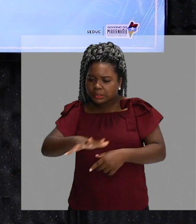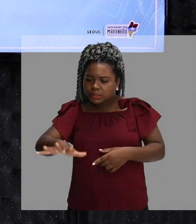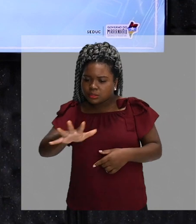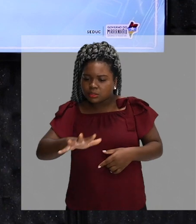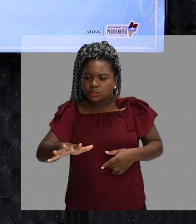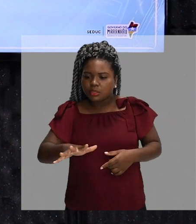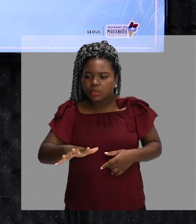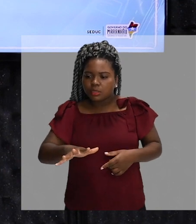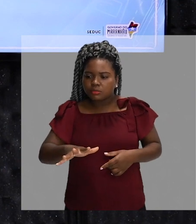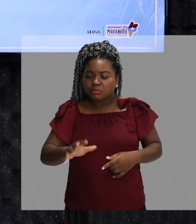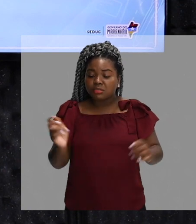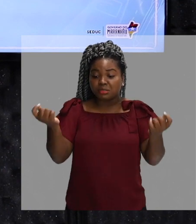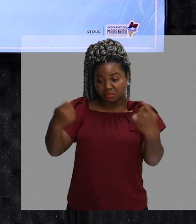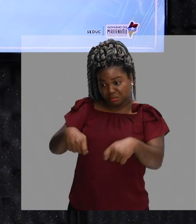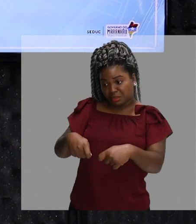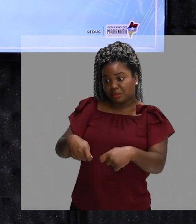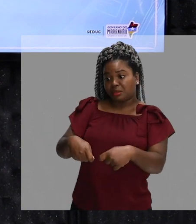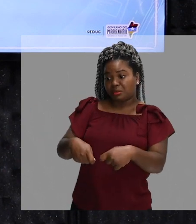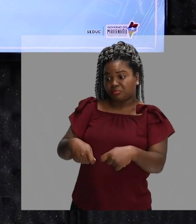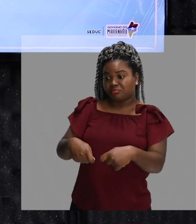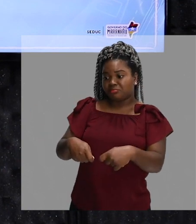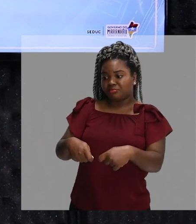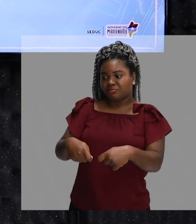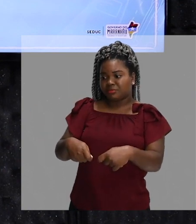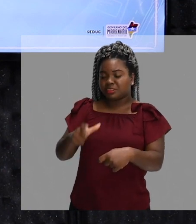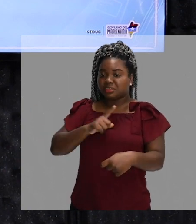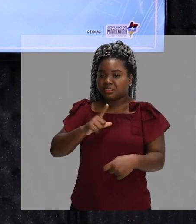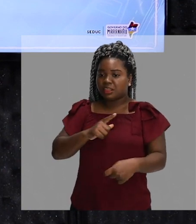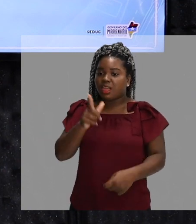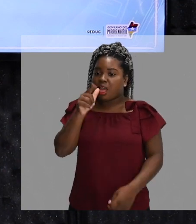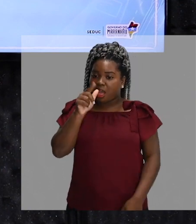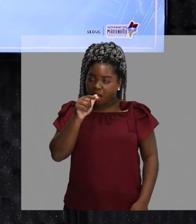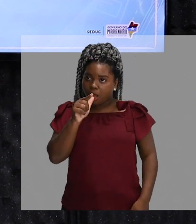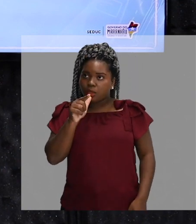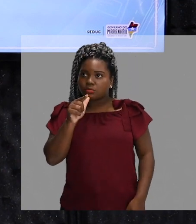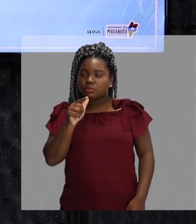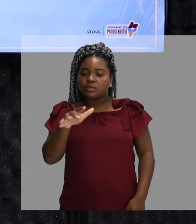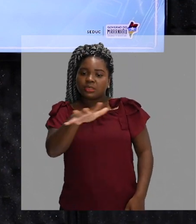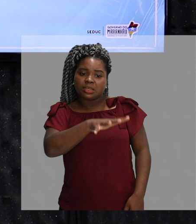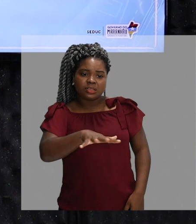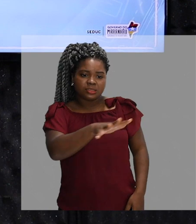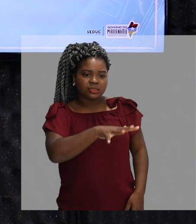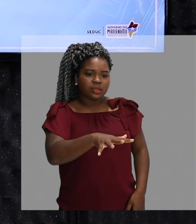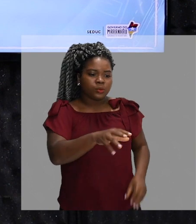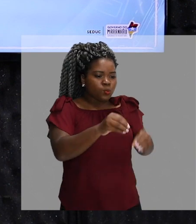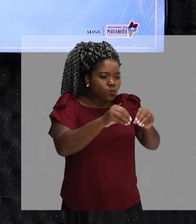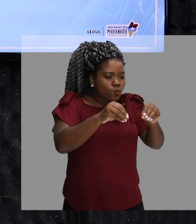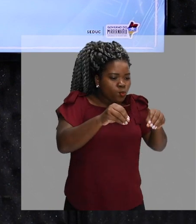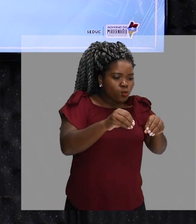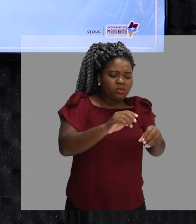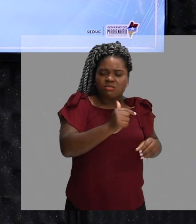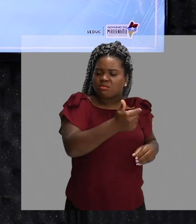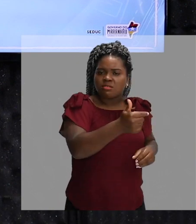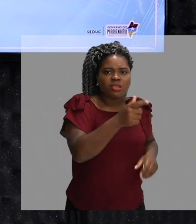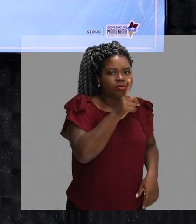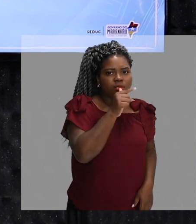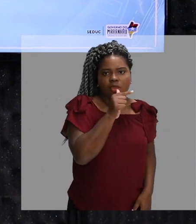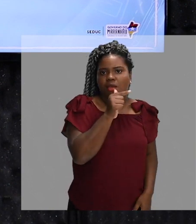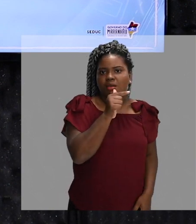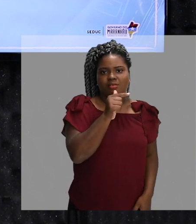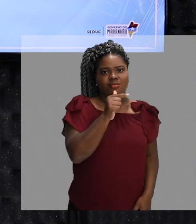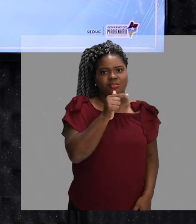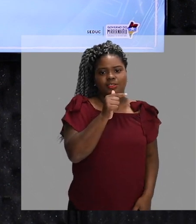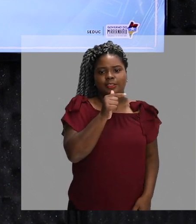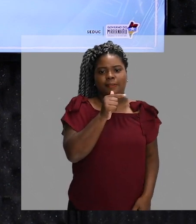que há uma maior disponibilidade de água e as áreas em que há uma deficiência hídrica, menos água. Então, se tem uma